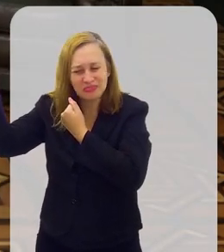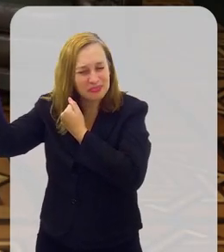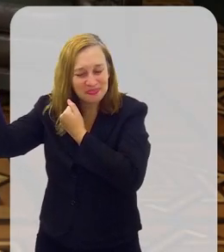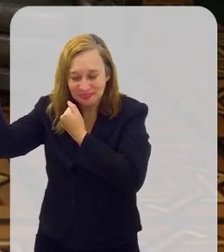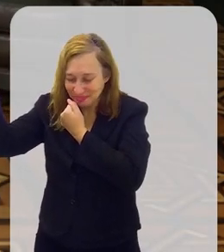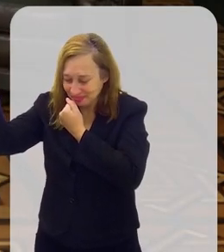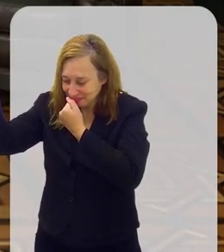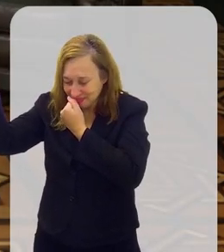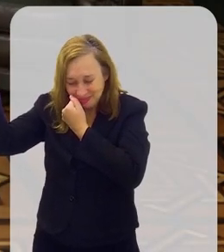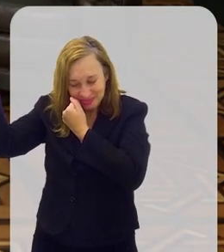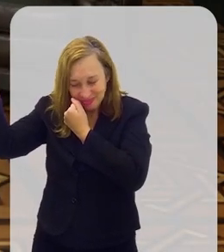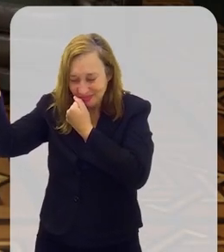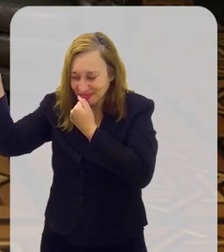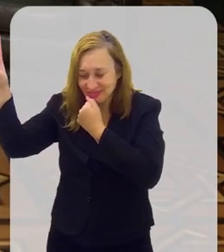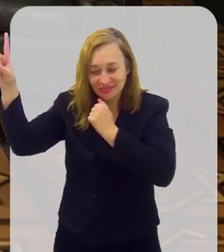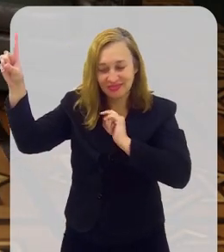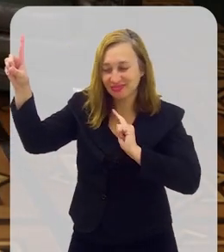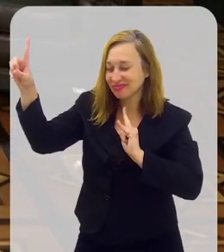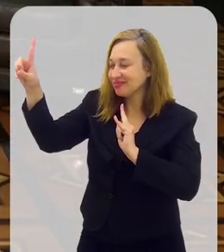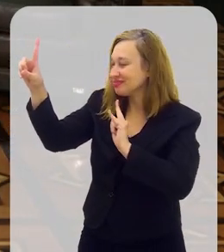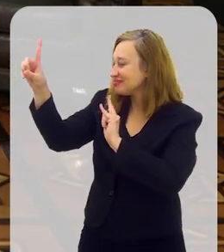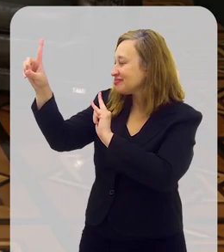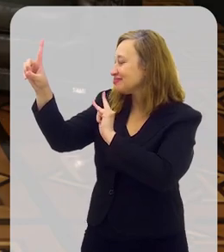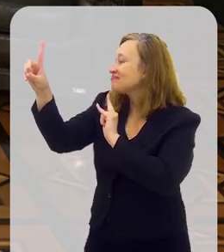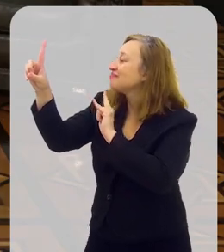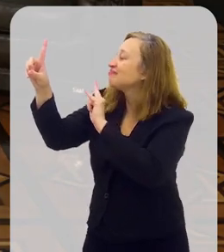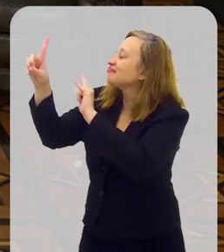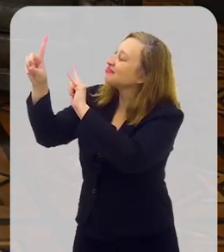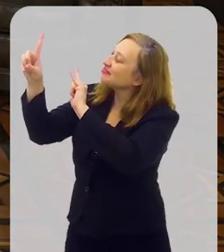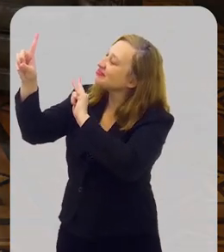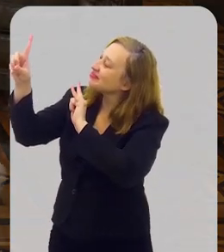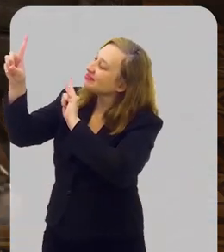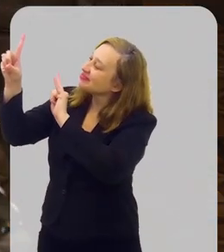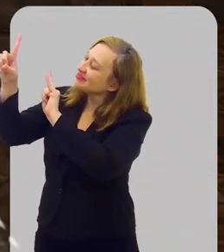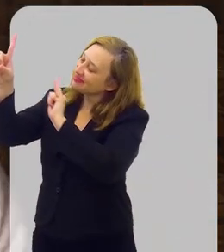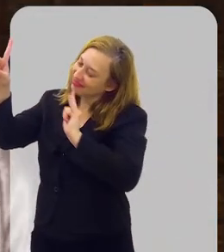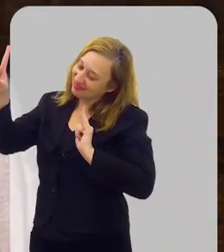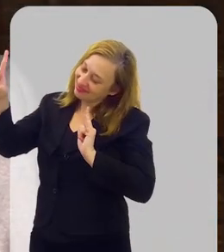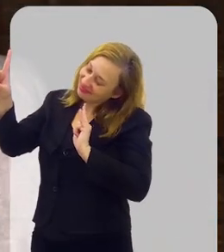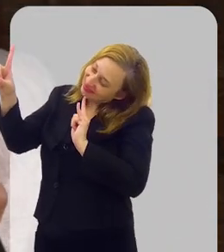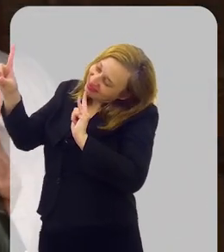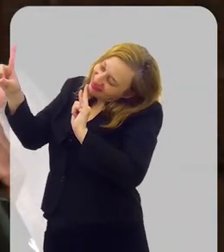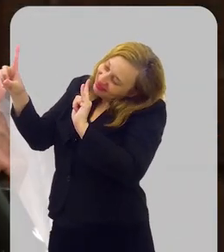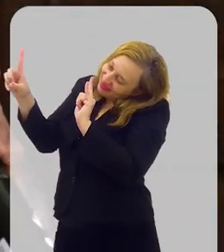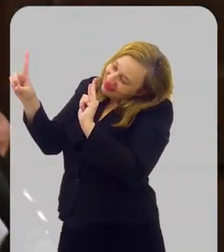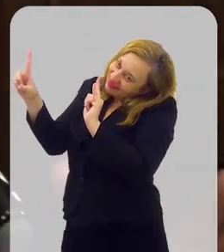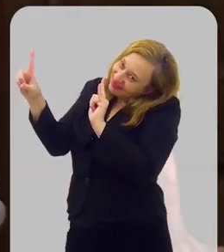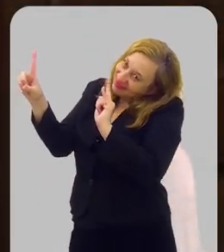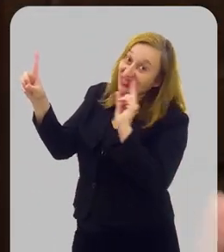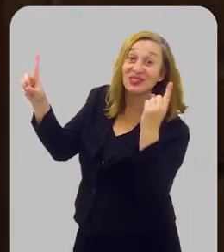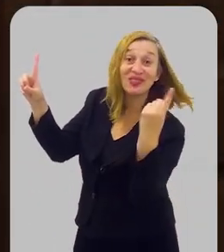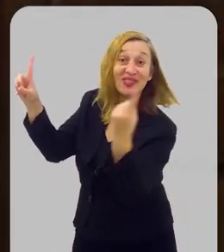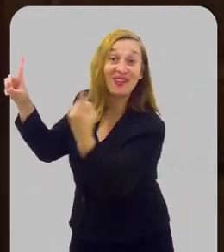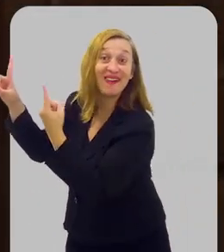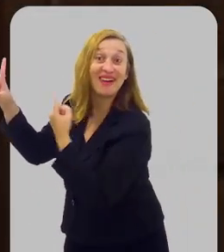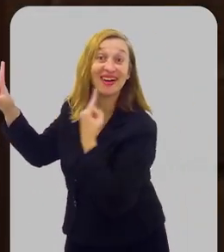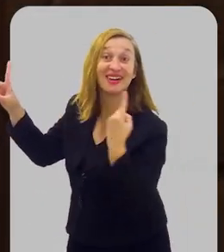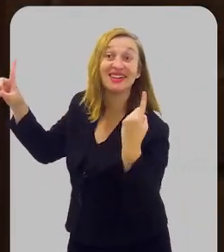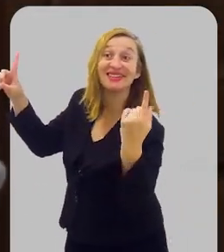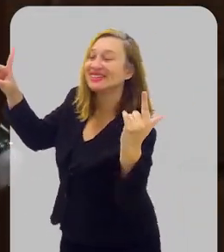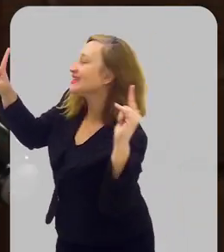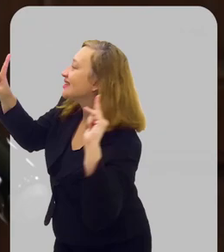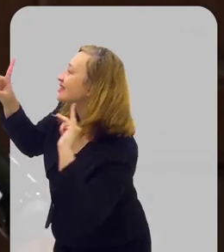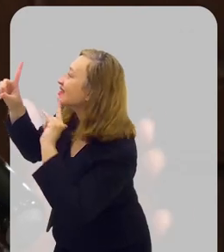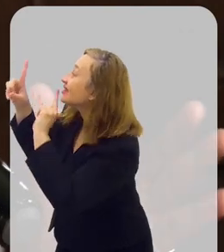lindo como eu te amo senhor nós te